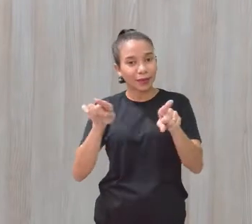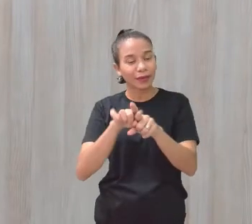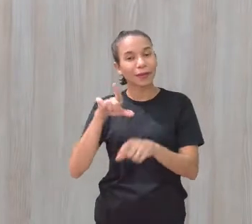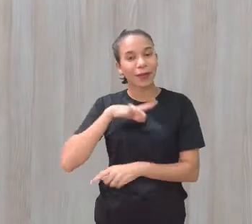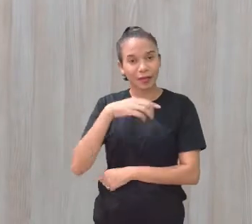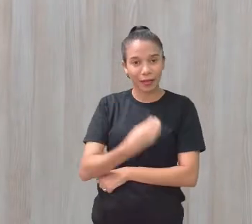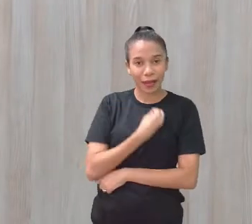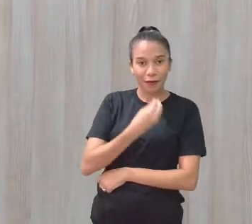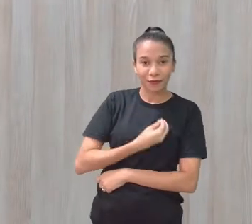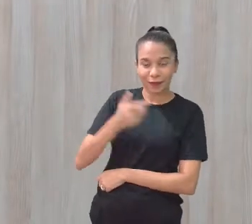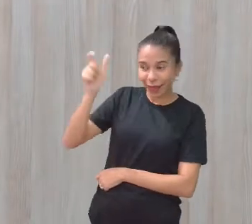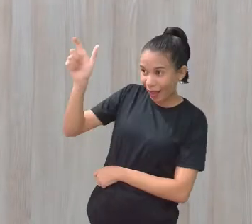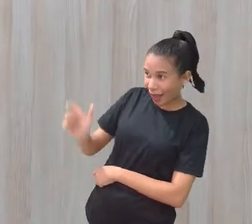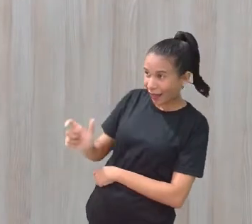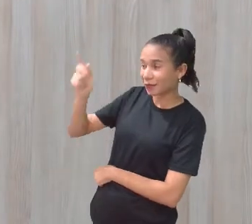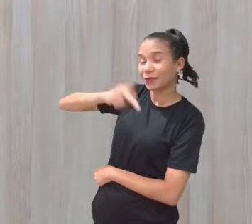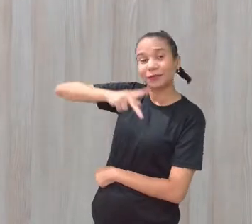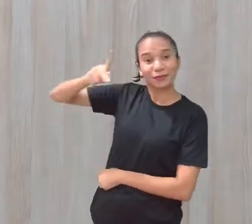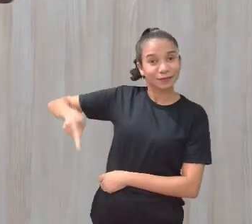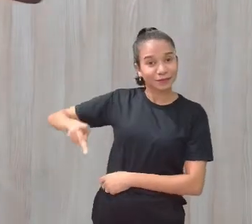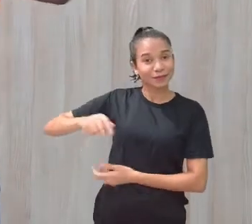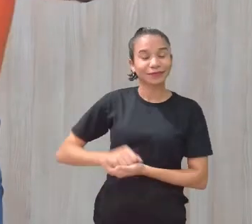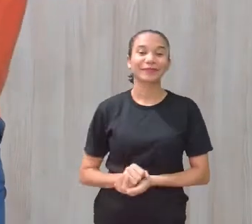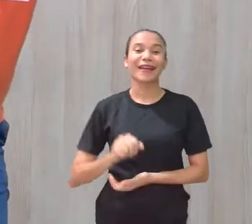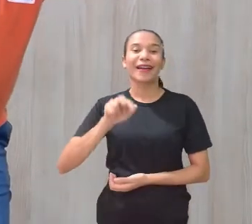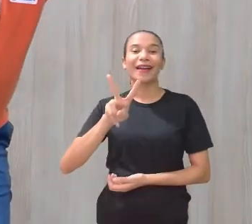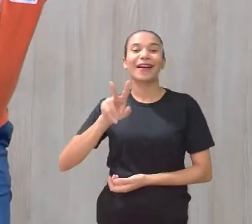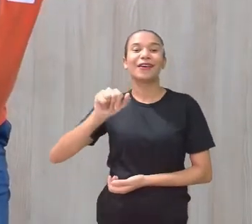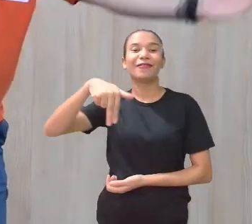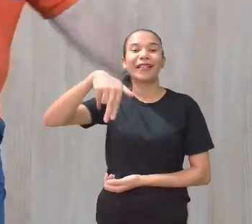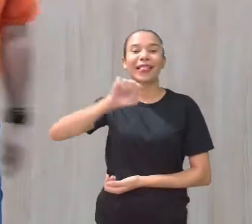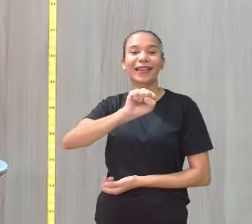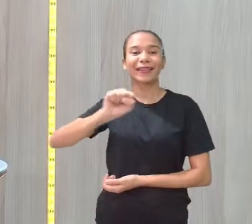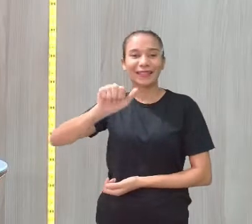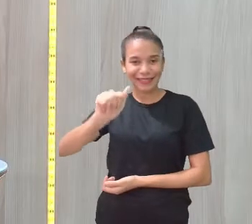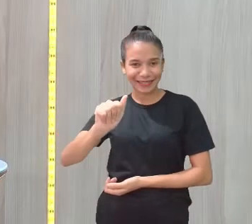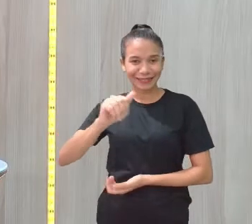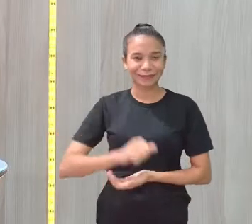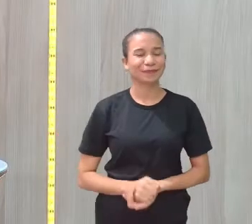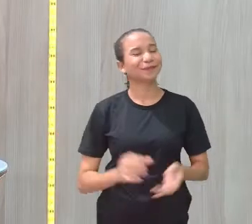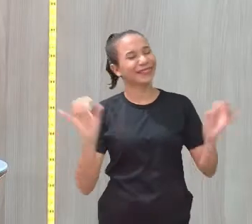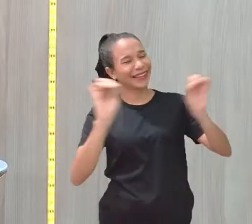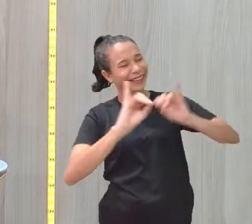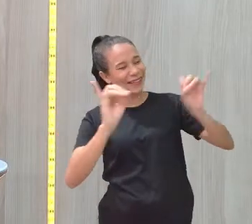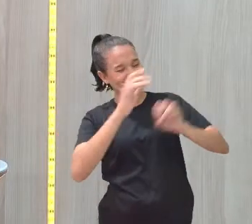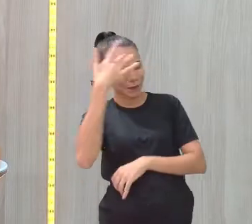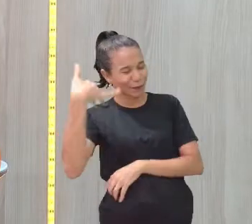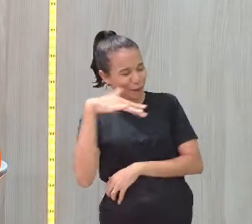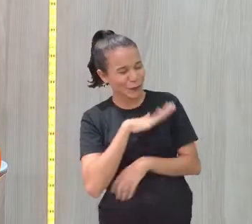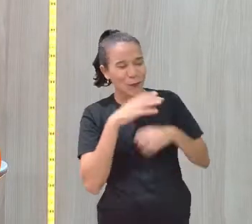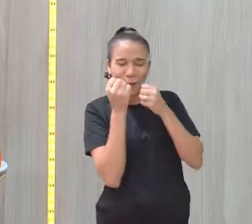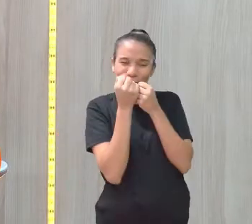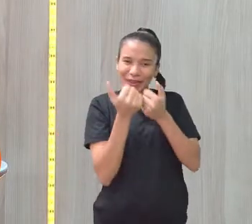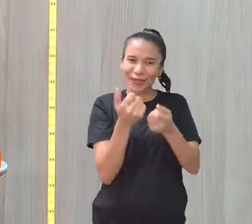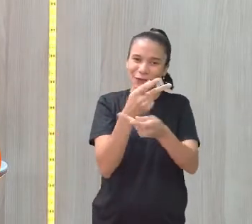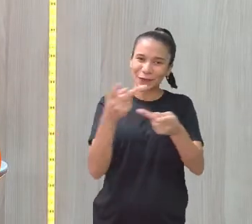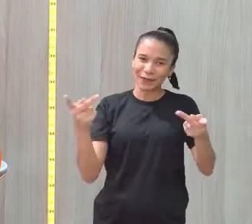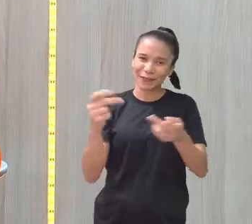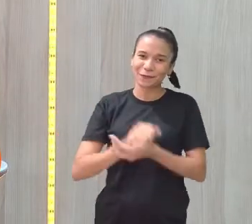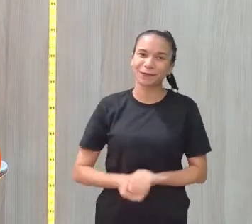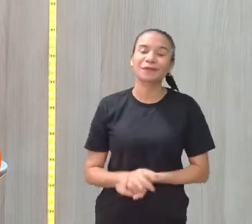a ajuda dela, professora Vanessa. Olá pessoal, tudo bem com